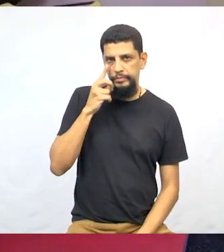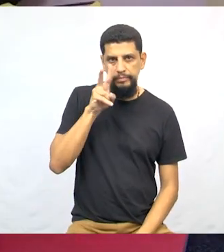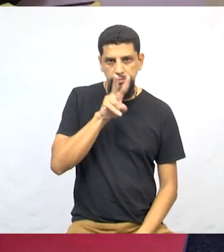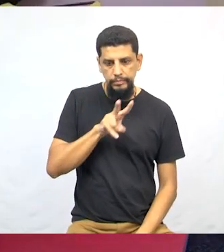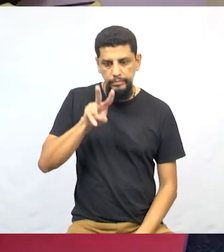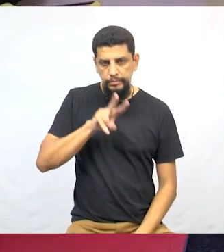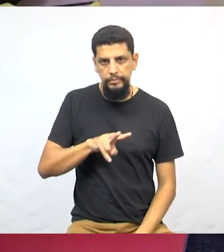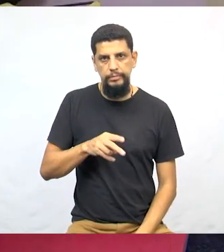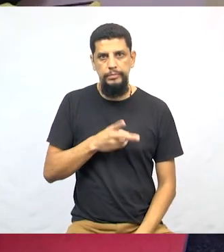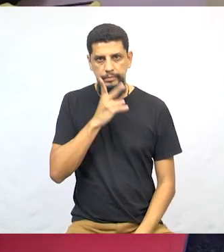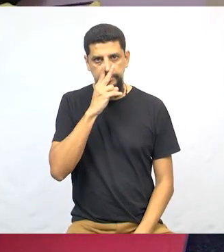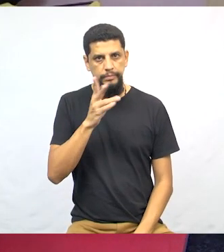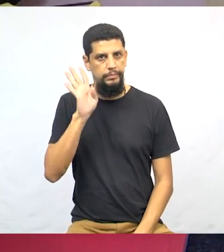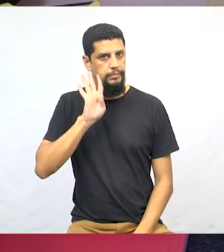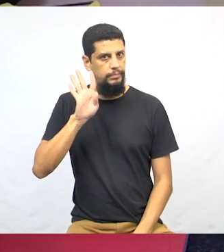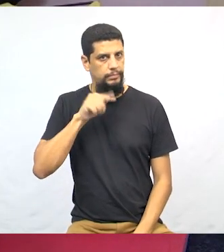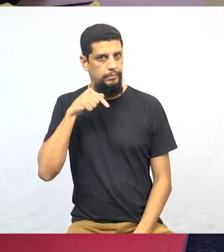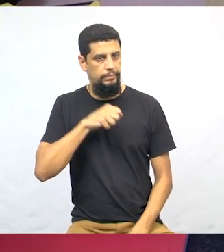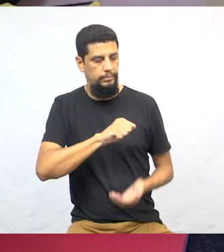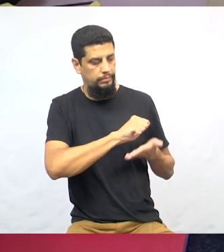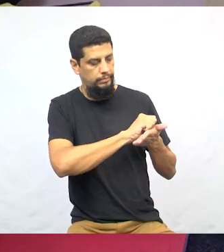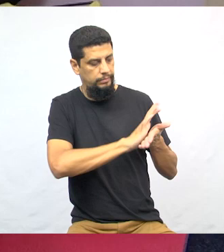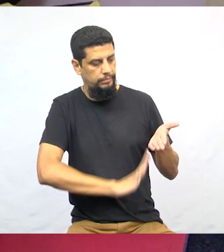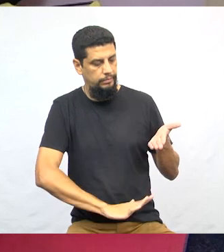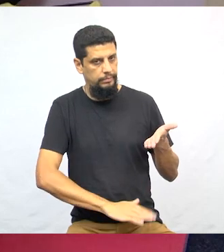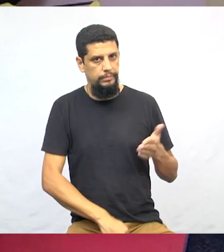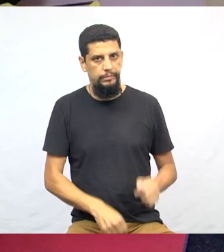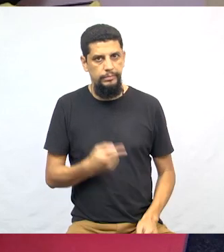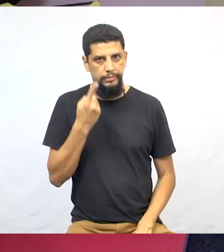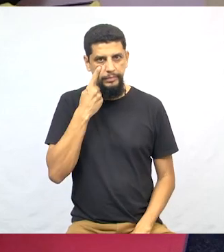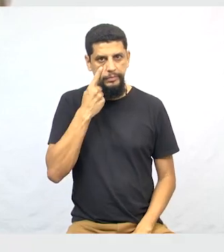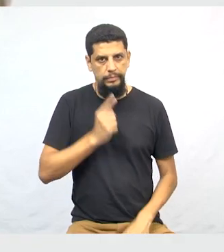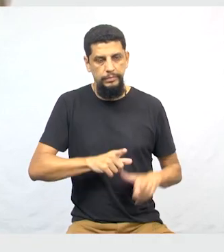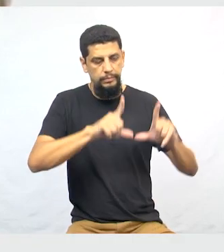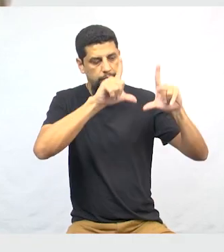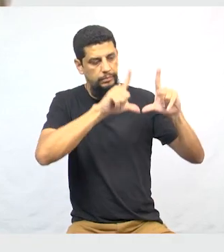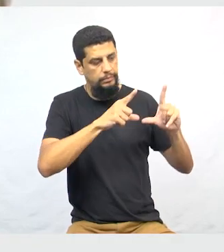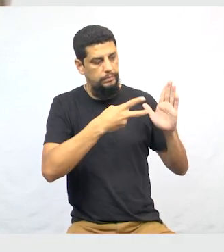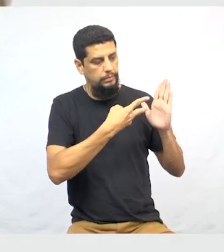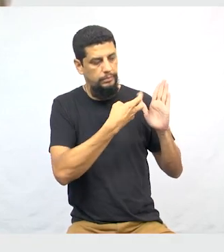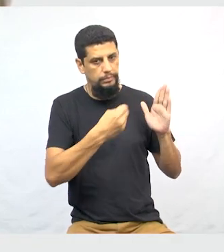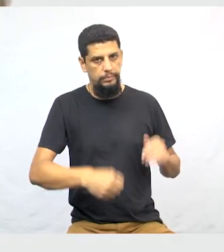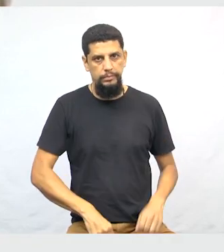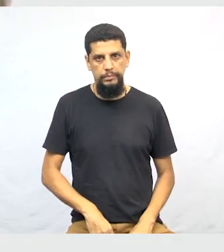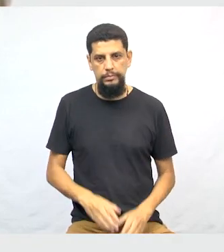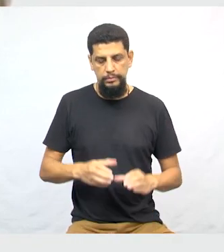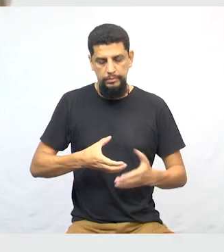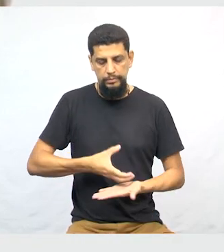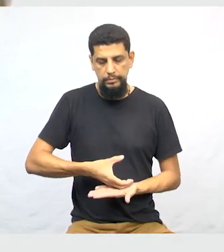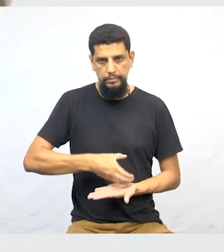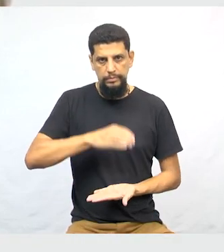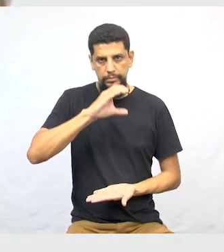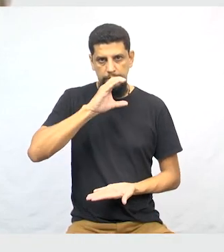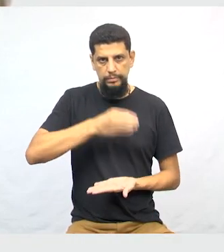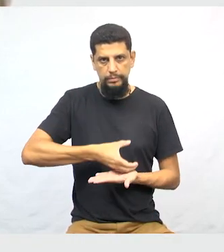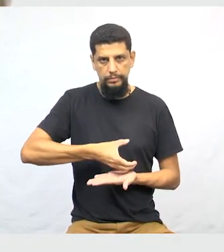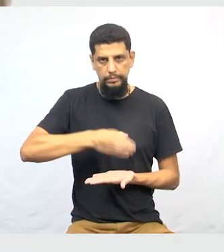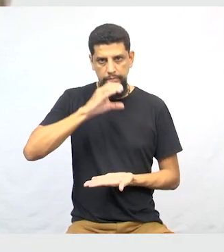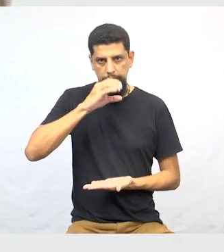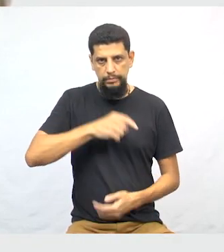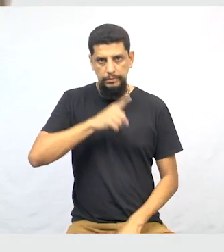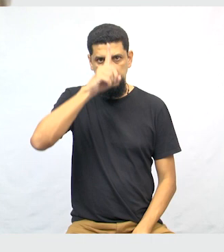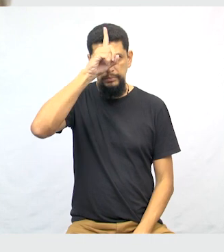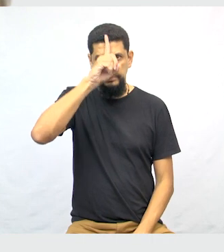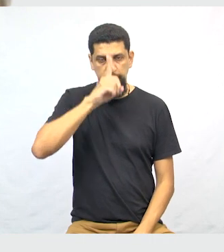achei bem bacana essa atividade aí. Vejam a tela de vocês aí. Colocamos lá o copinho amarelo, com a